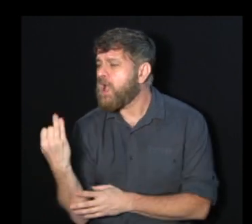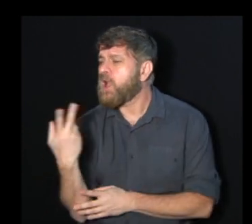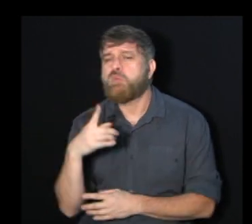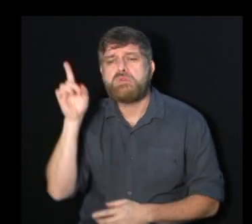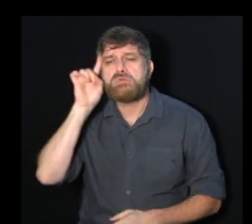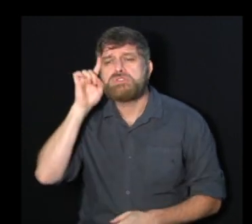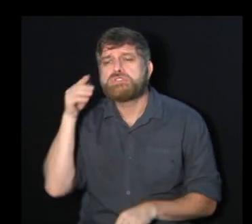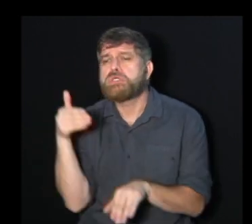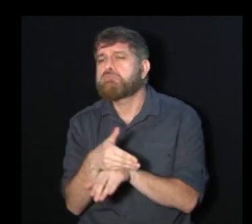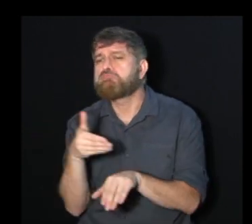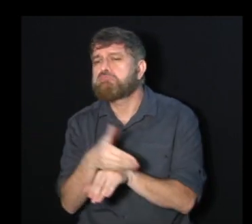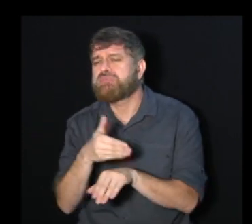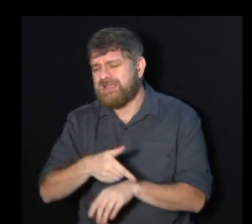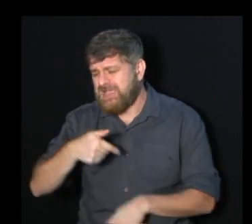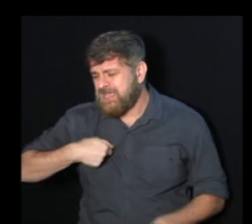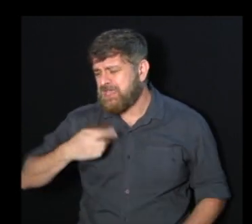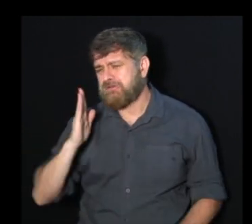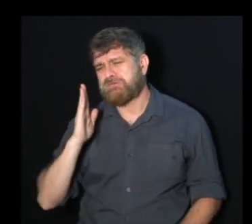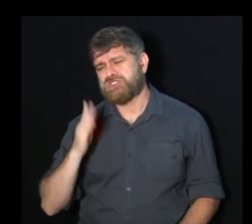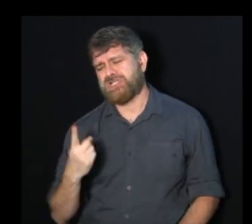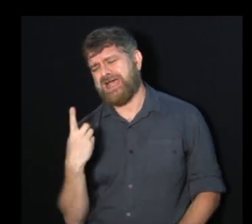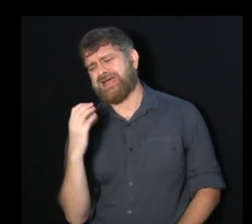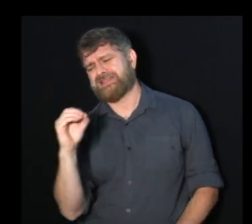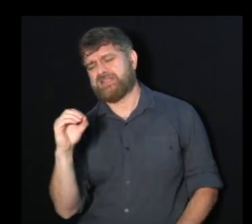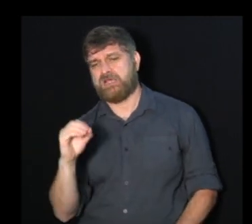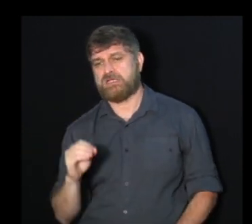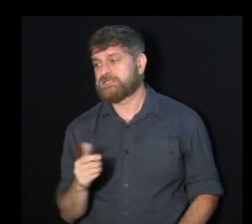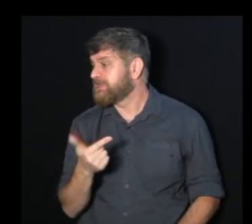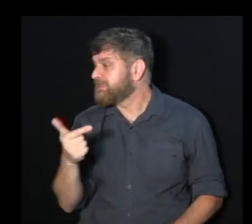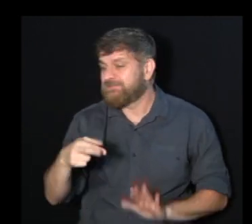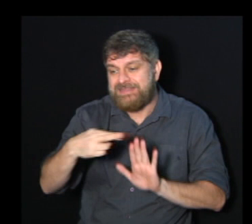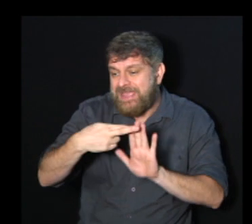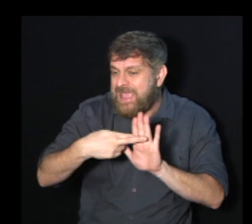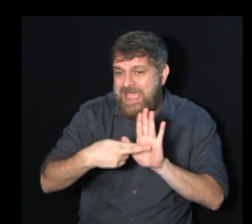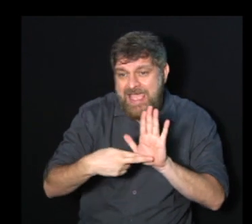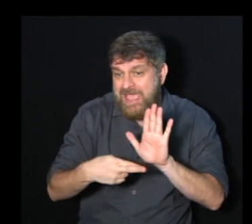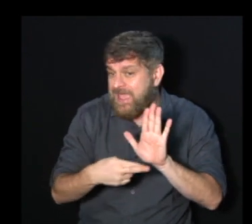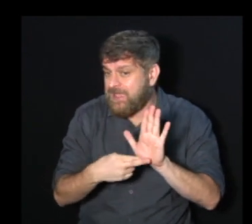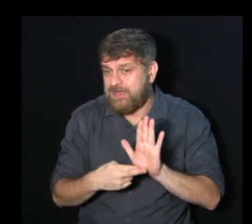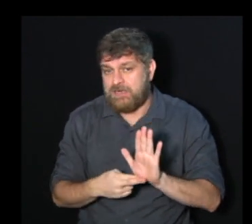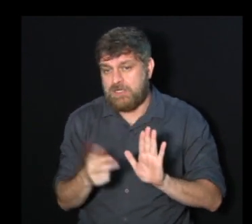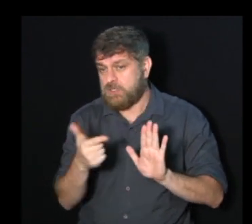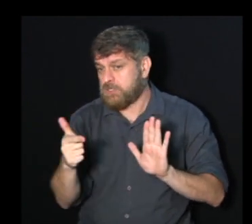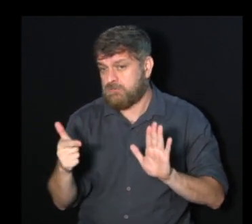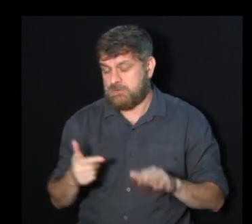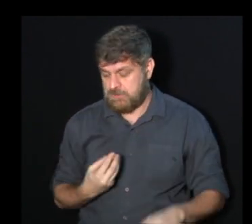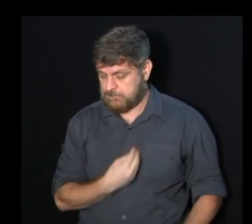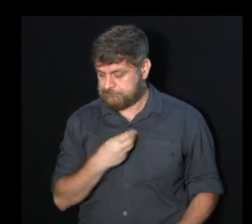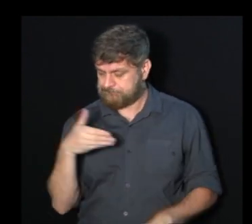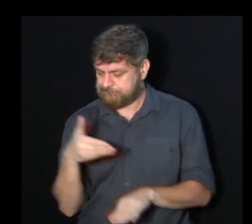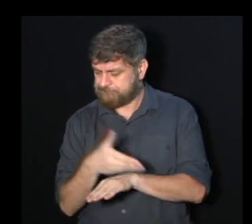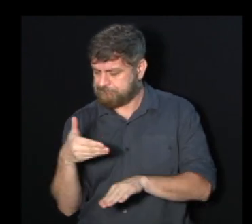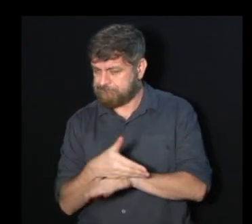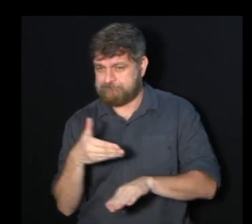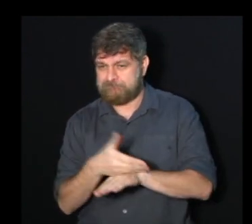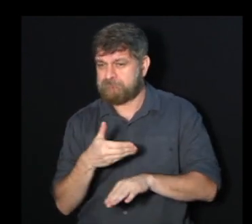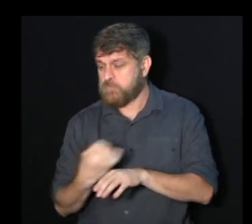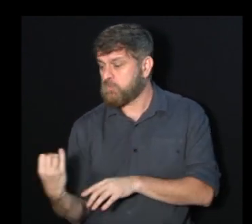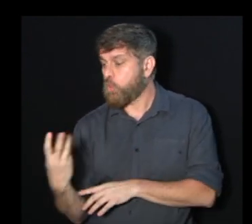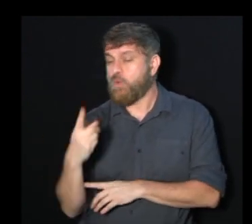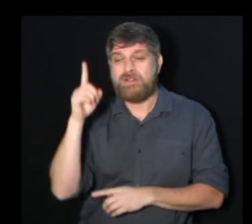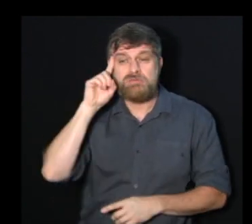sessões eu vou fazer? Eu já fiz 10, 20, 30. Não existe isso. Sessões para o